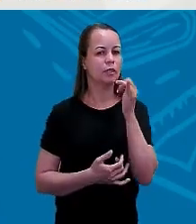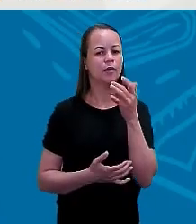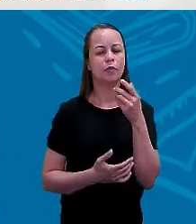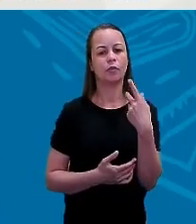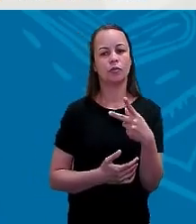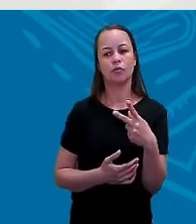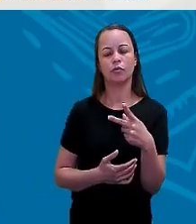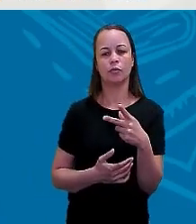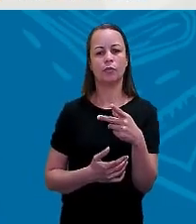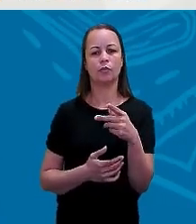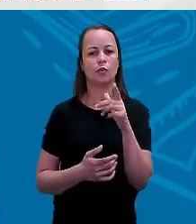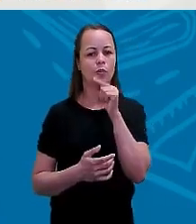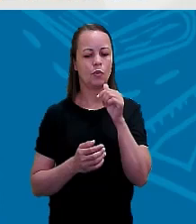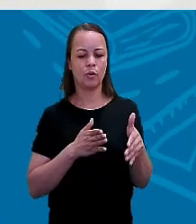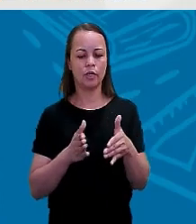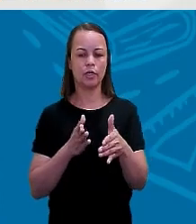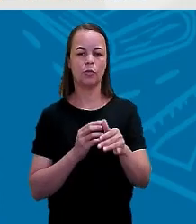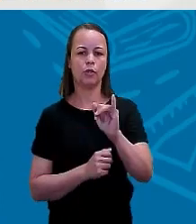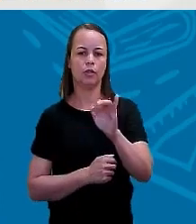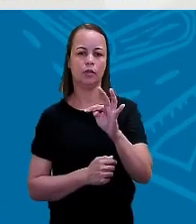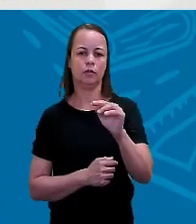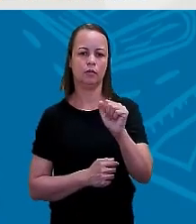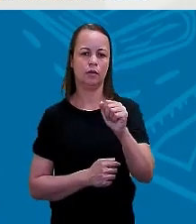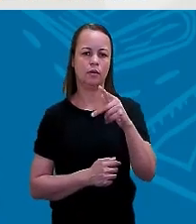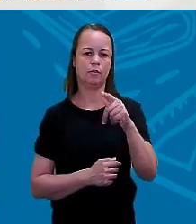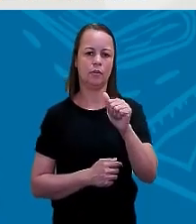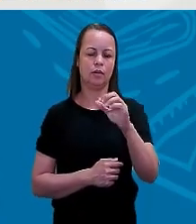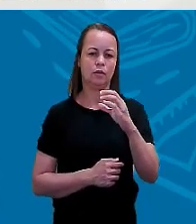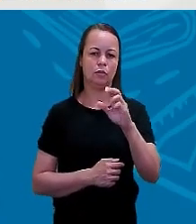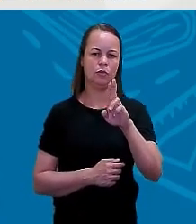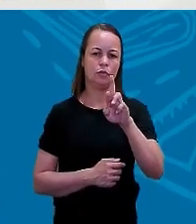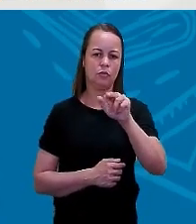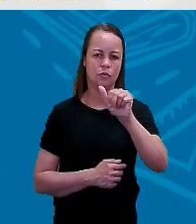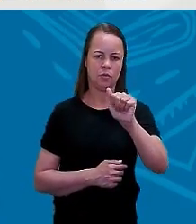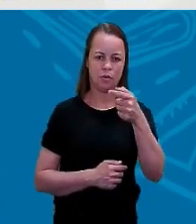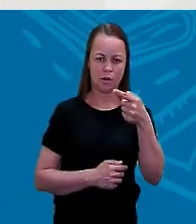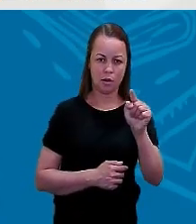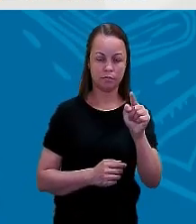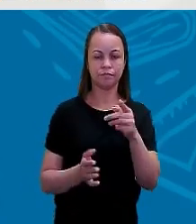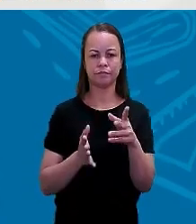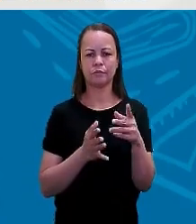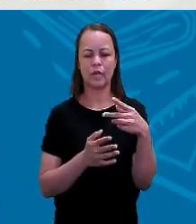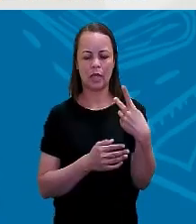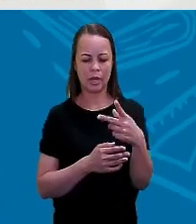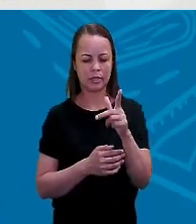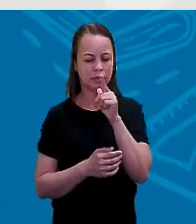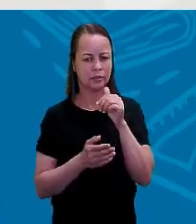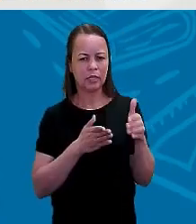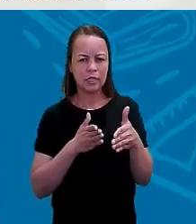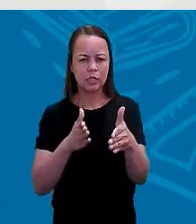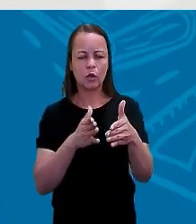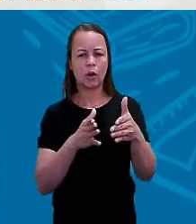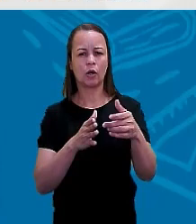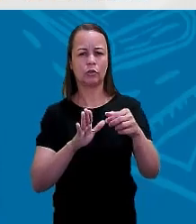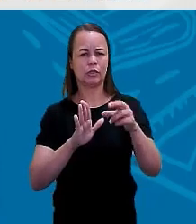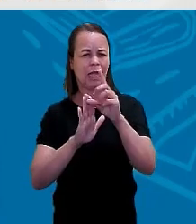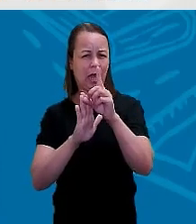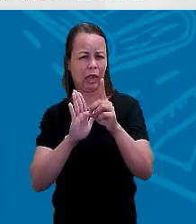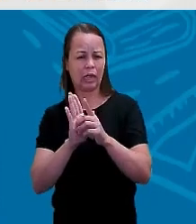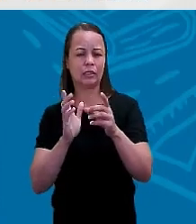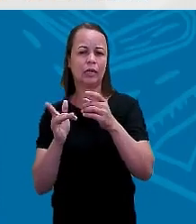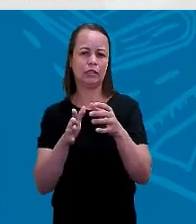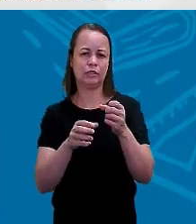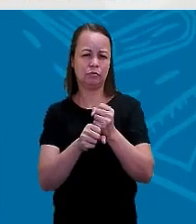dar aqui o exemplo do rio Itapacurá, esses rios, ao longo de várias décadas, de vários anos, ele foi